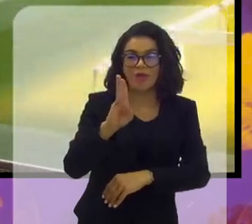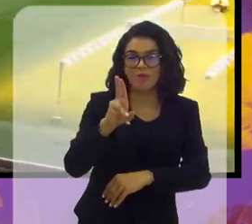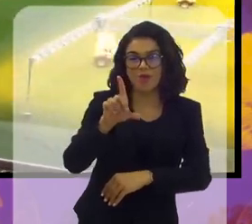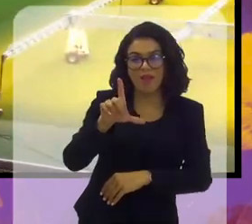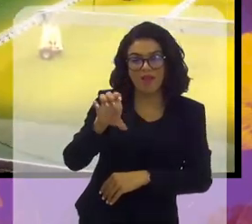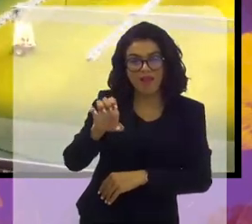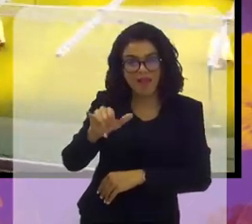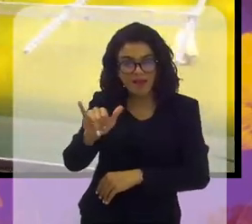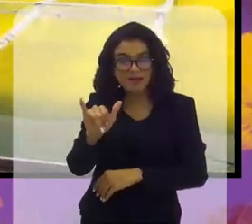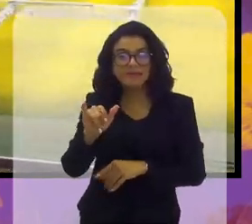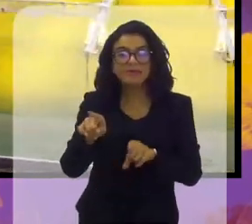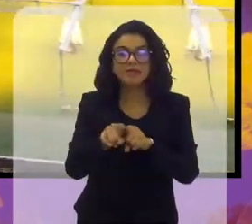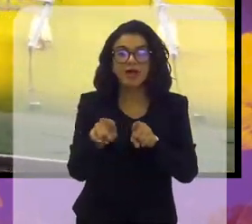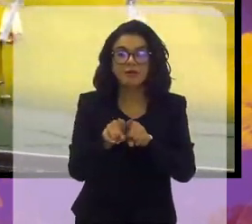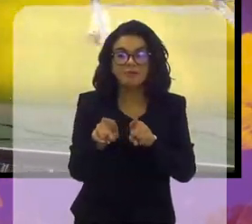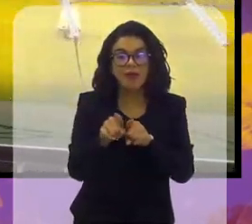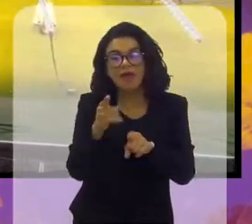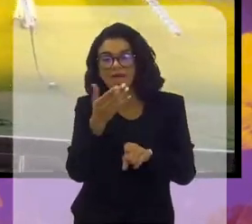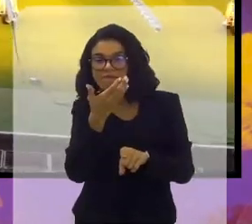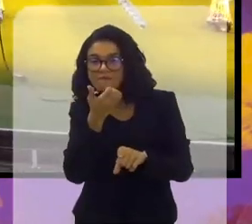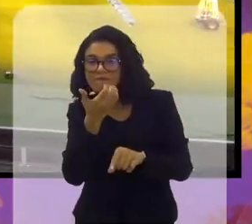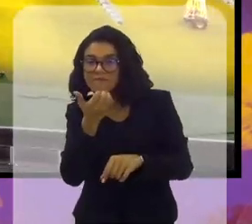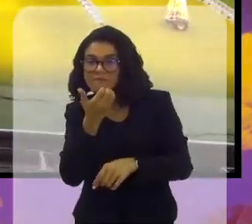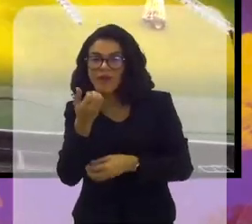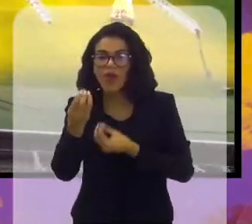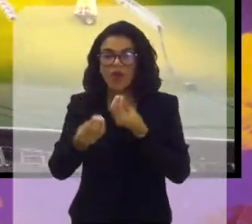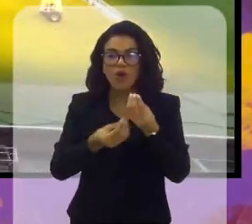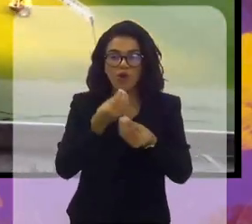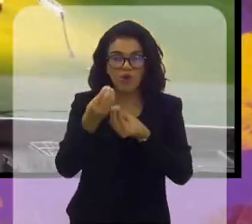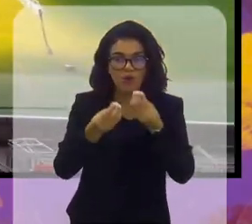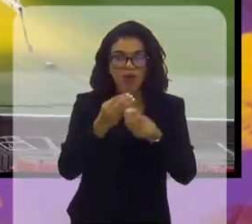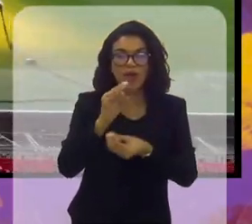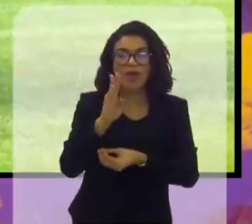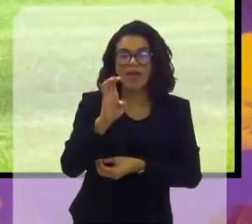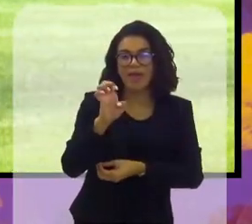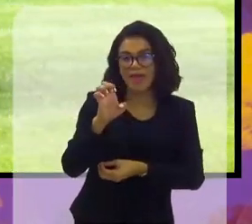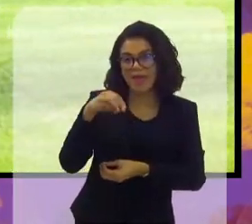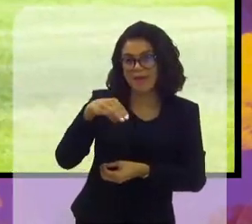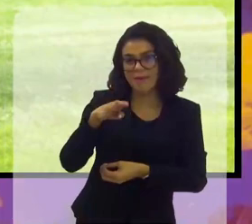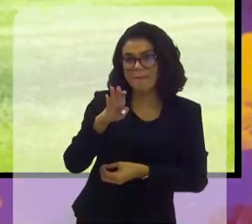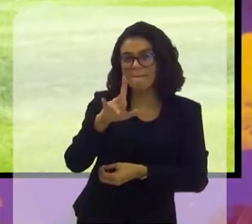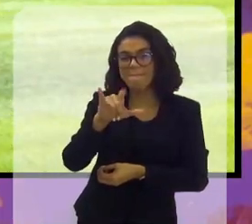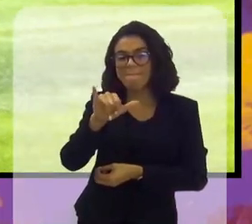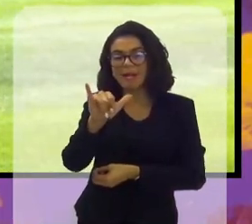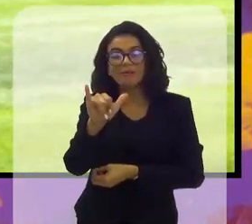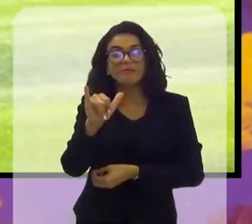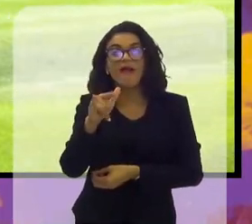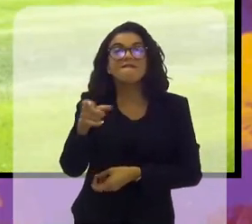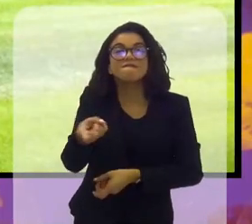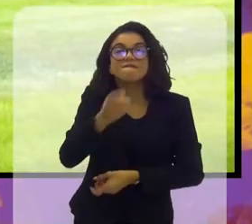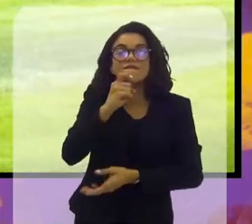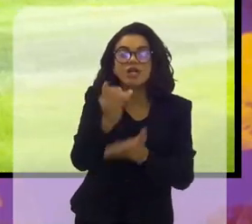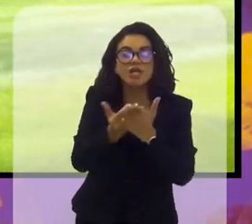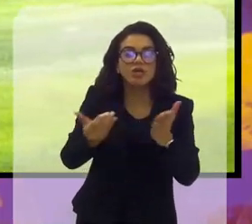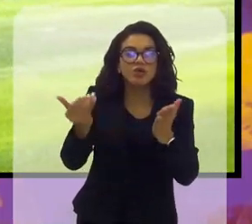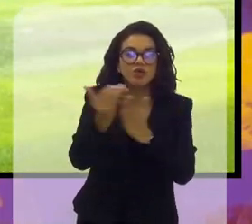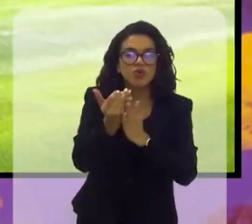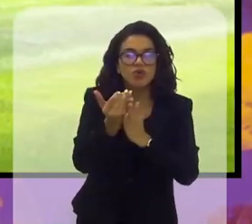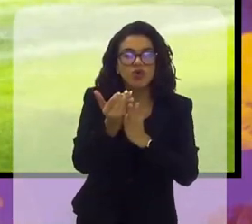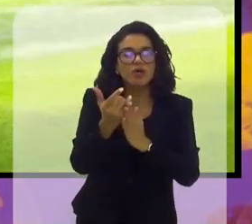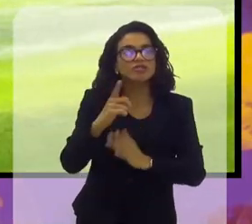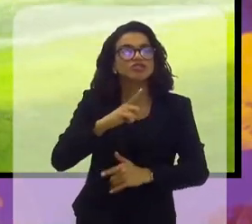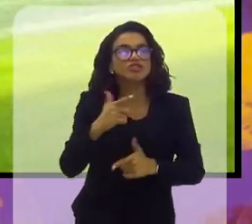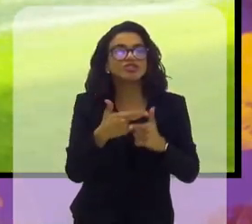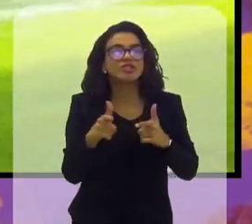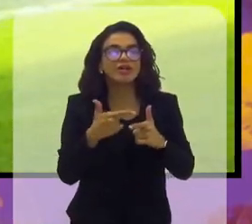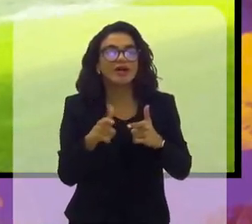ok? Beber na fonte e fazer ao contrário do que eles faziam. Porque em Wembley, o que é que acontece? Há frio demais.